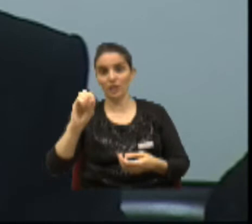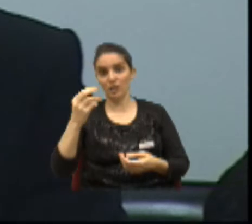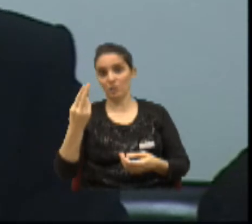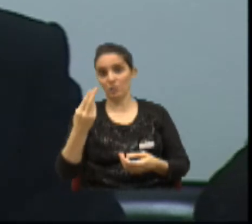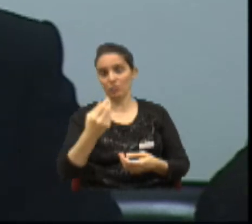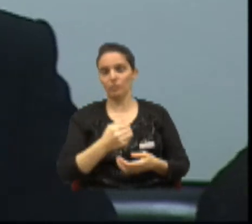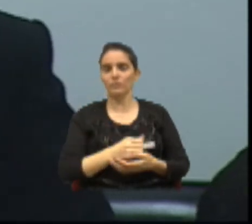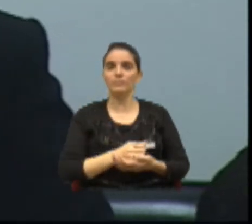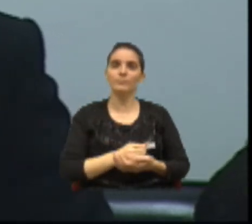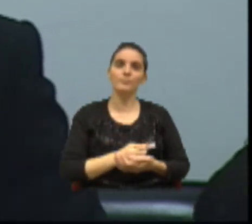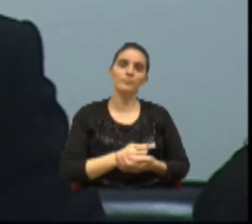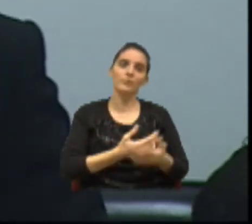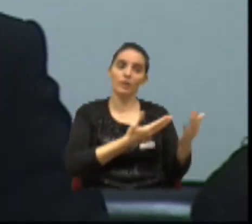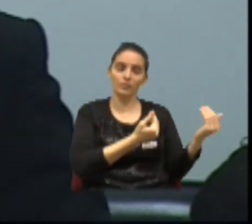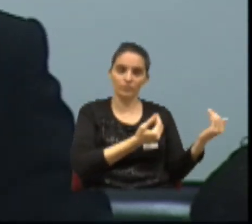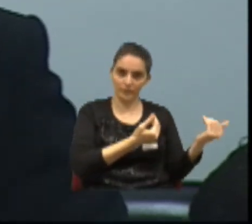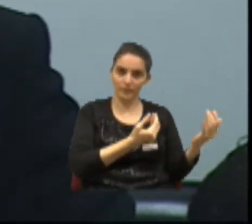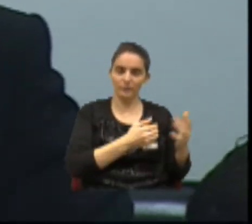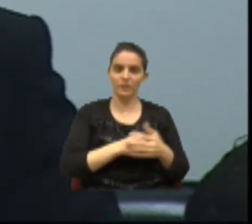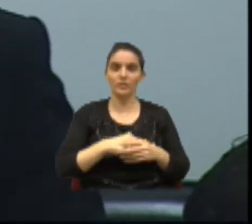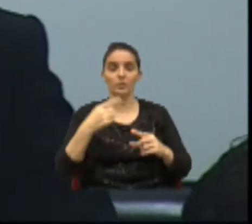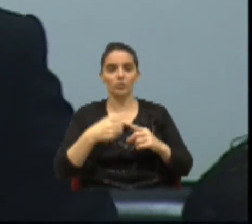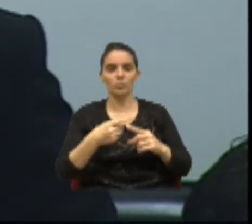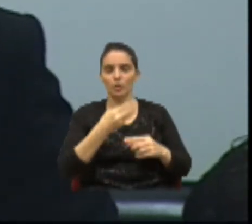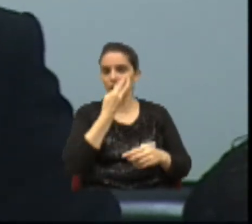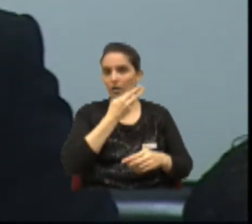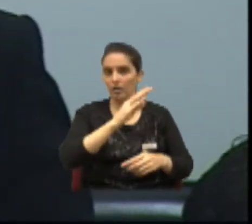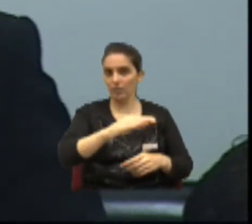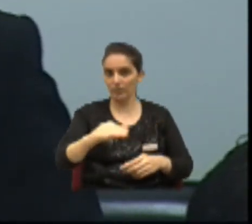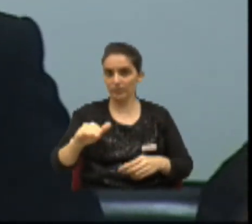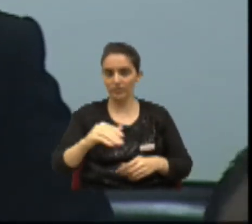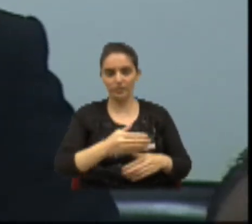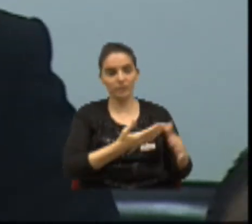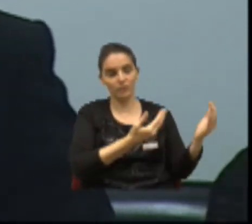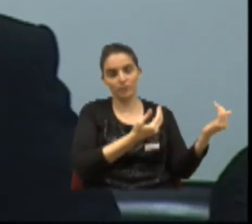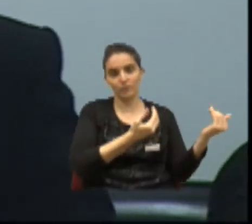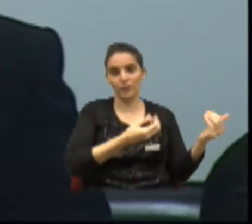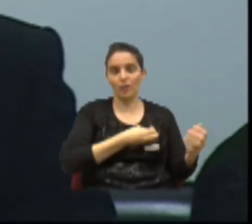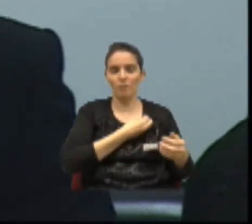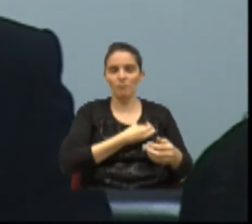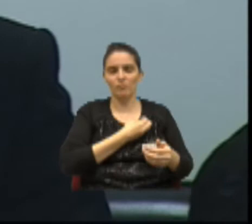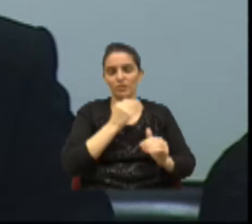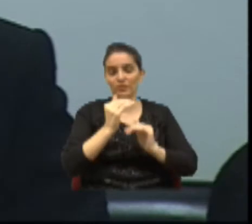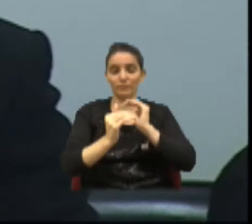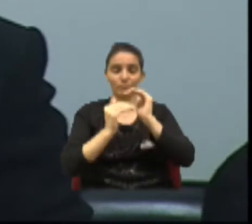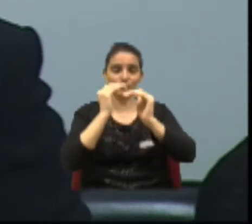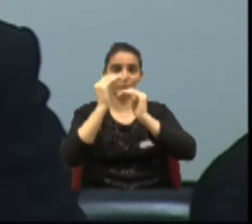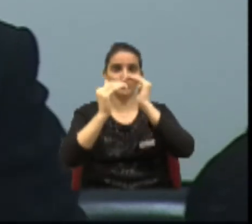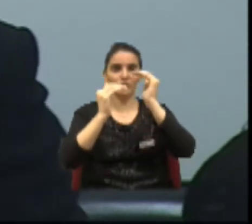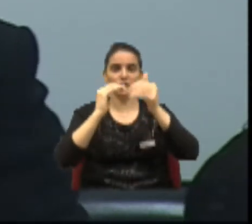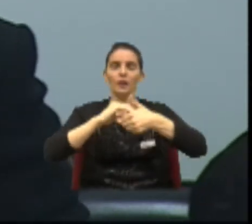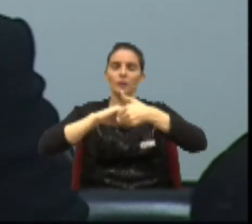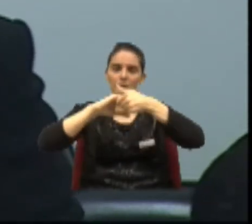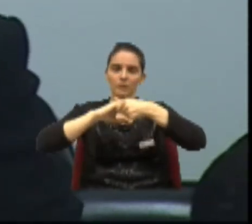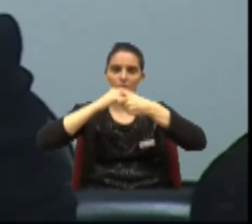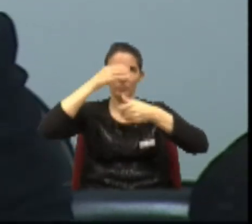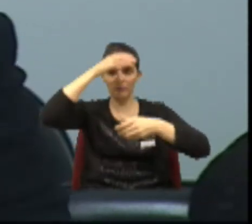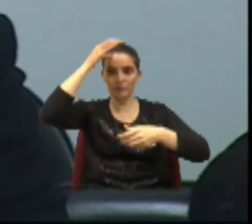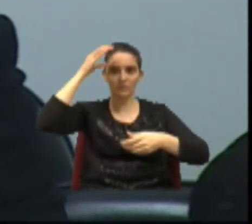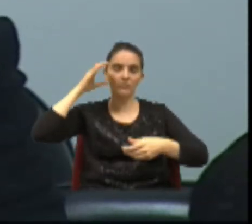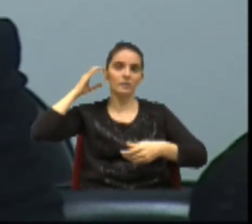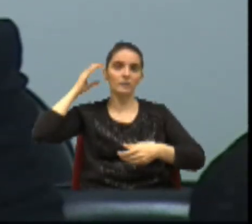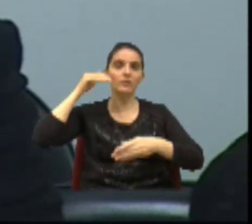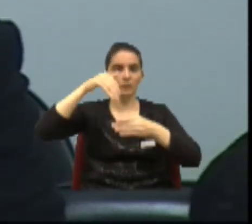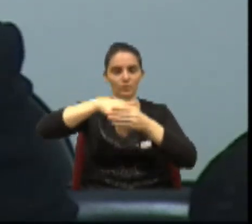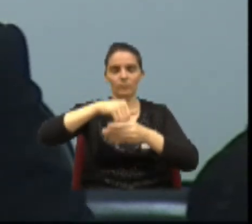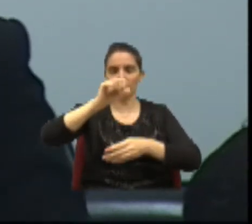né, à vida, né, e todo o desenvolvimento da criança e do adolescente. Parabéns, vereadora, já adianto aqui meu voto